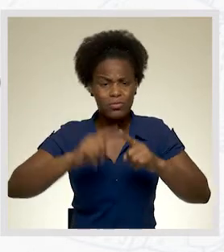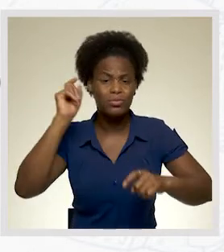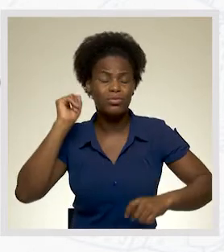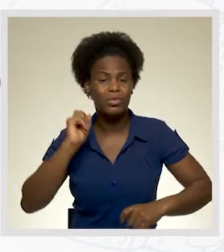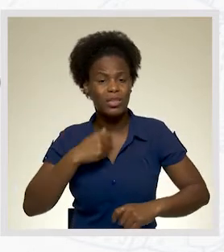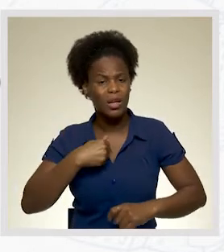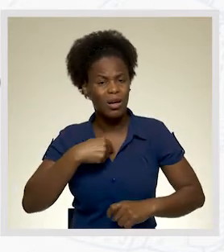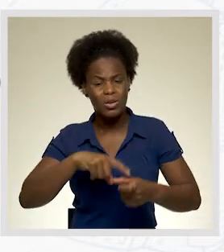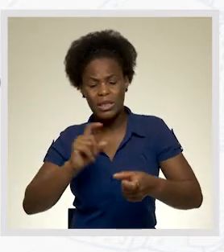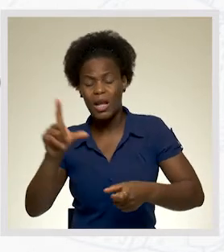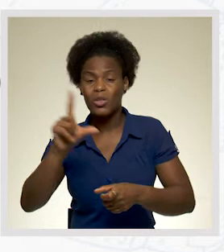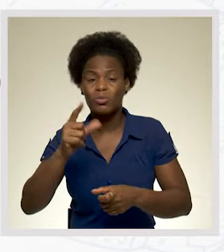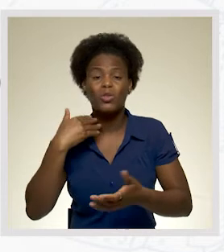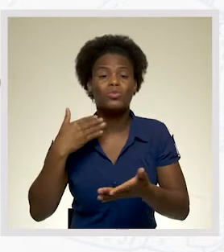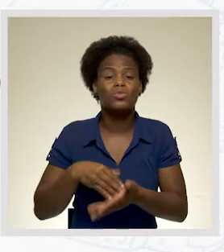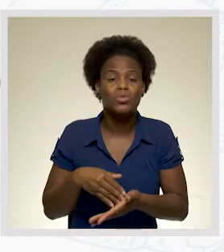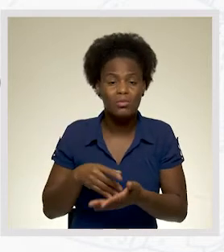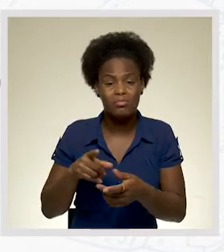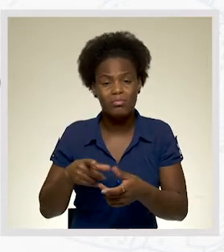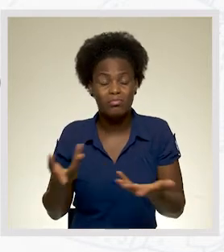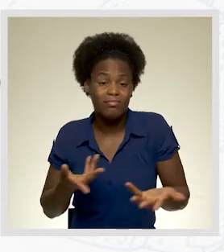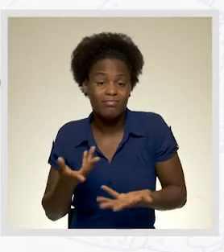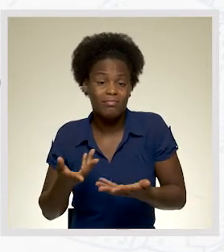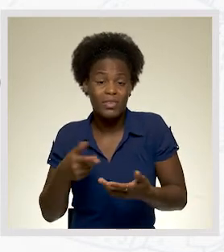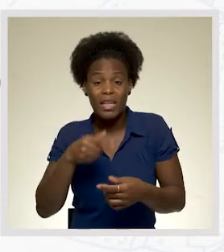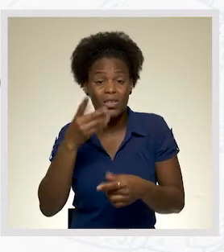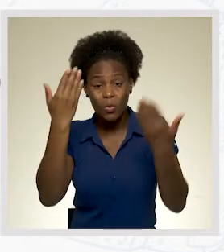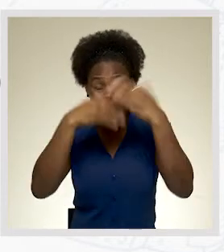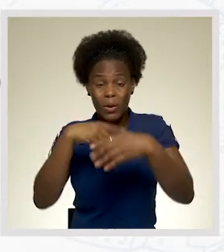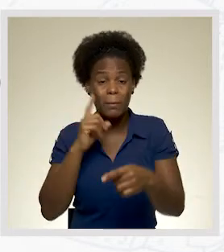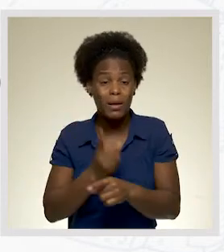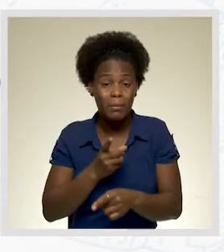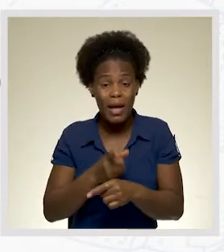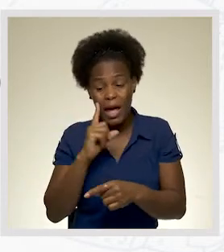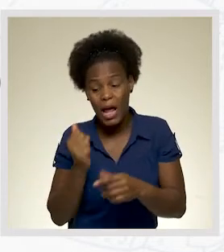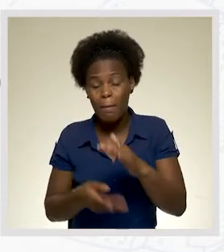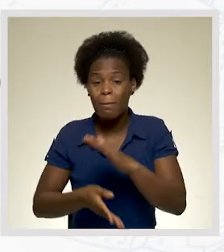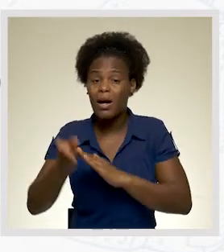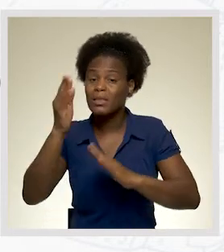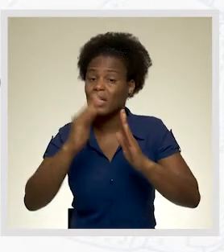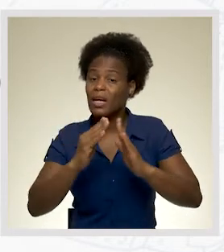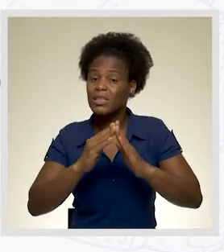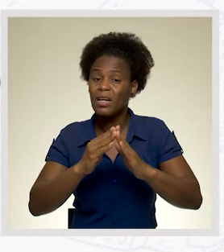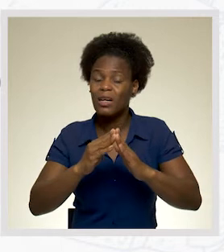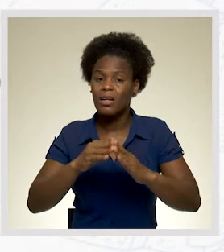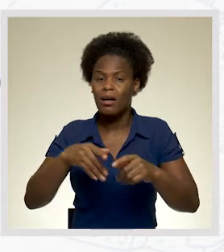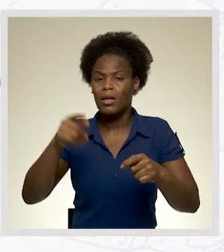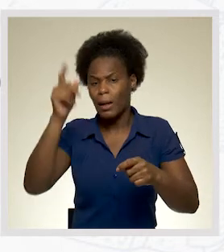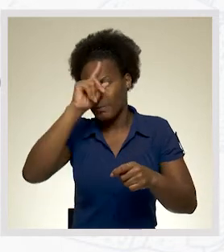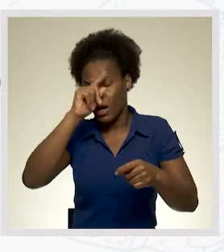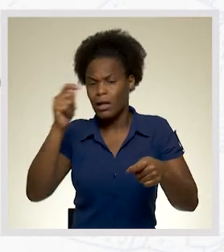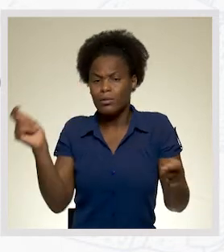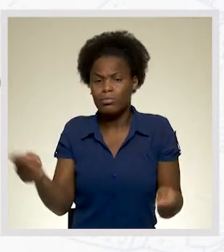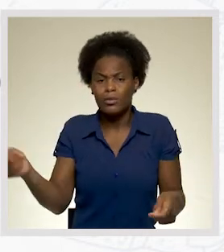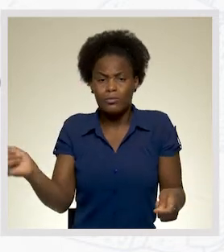de Lisboa na segunda-feira. Nessa mesma noite, ela partiu de casa numa carruagem com uma maleta,